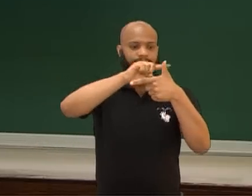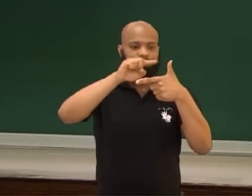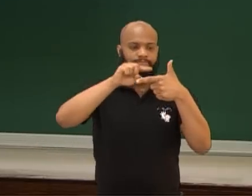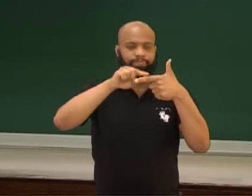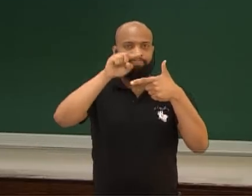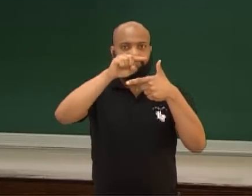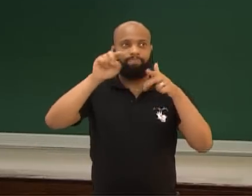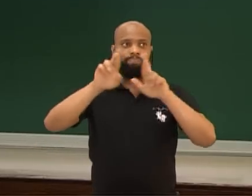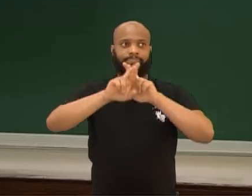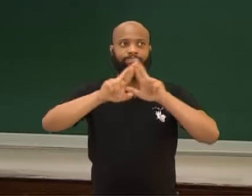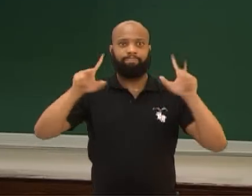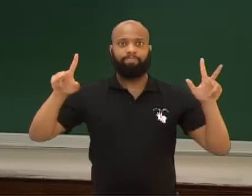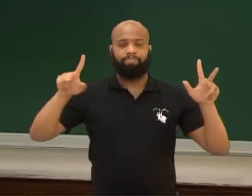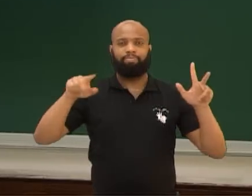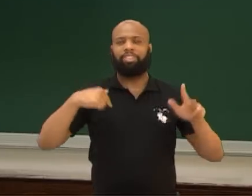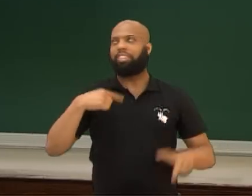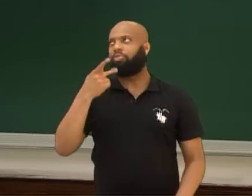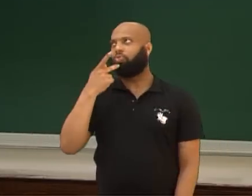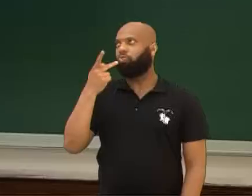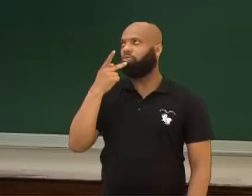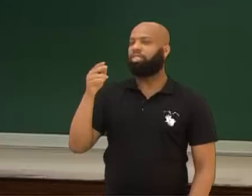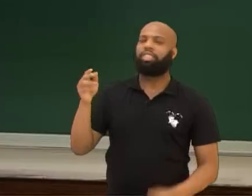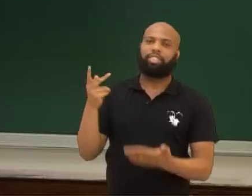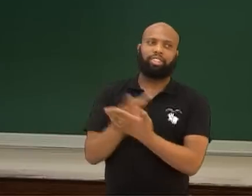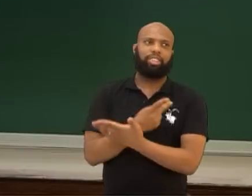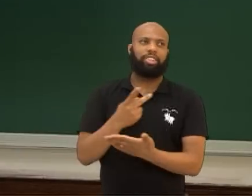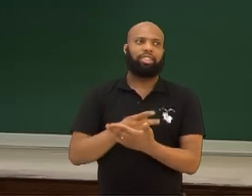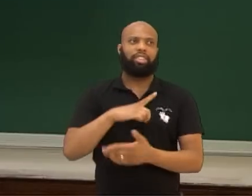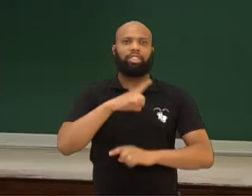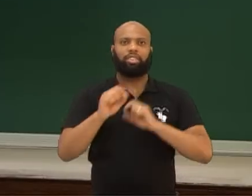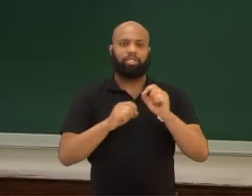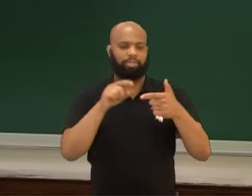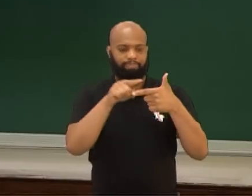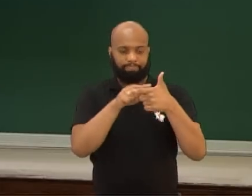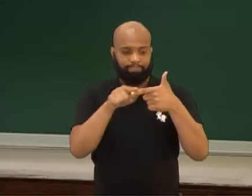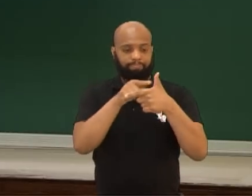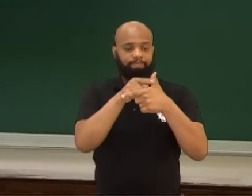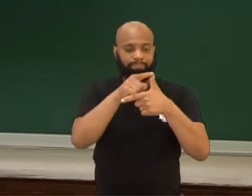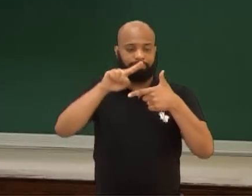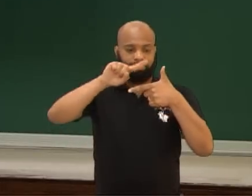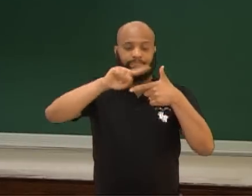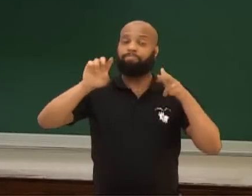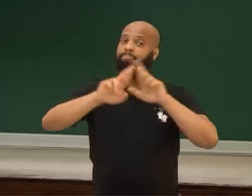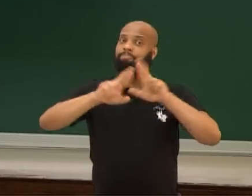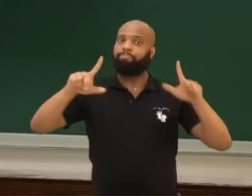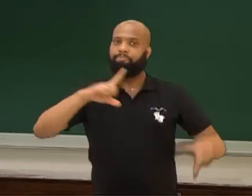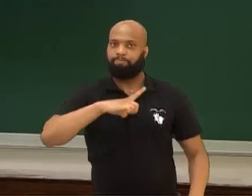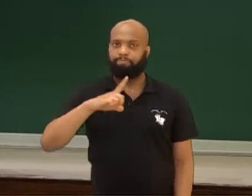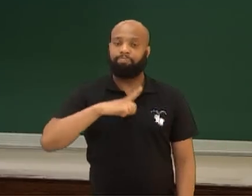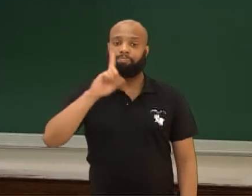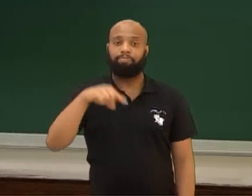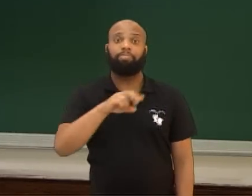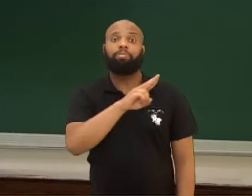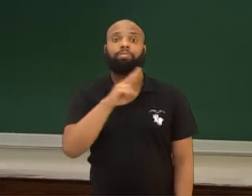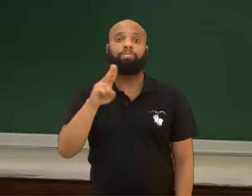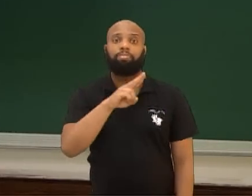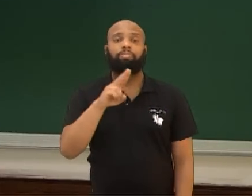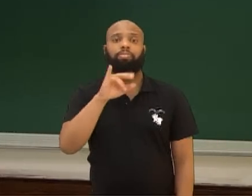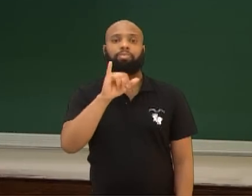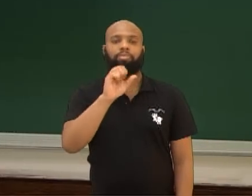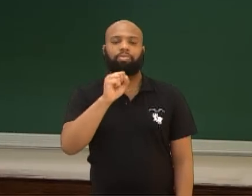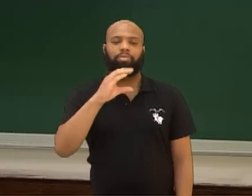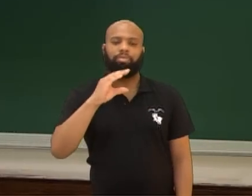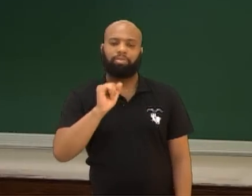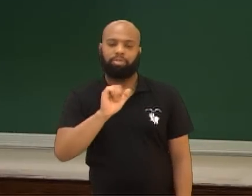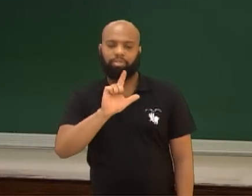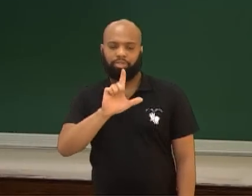iguais. Já ia falar besteira. Tem as 3 medidas diferentes, escaleno, tá bom?